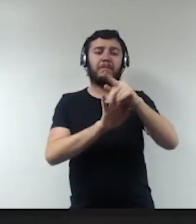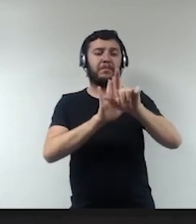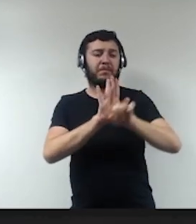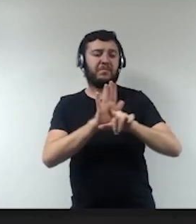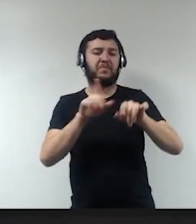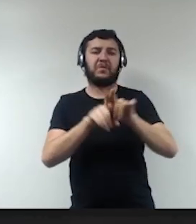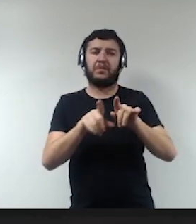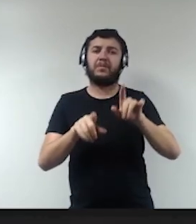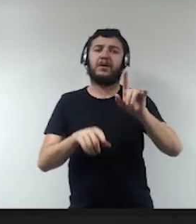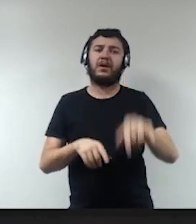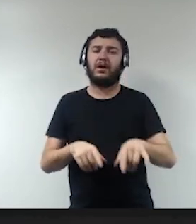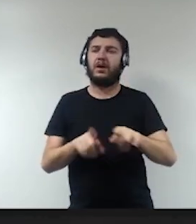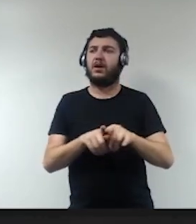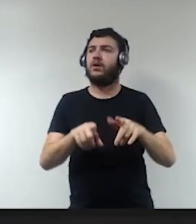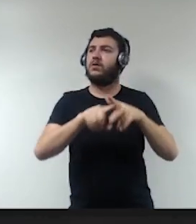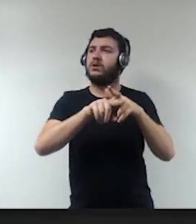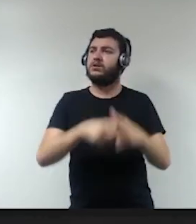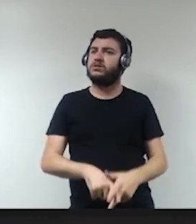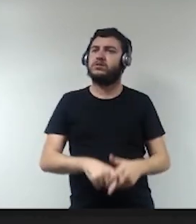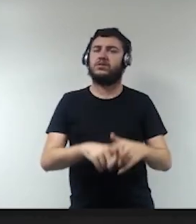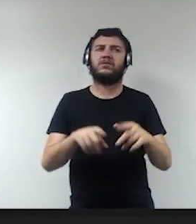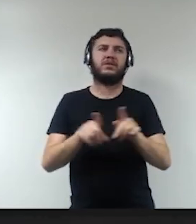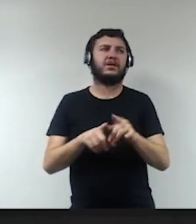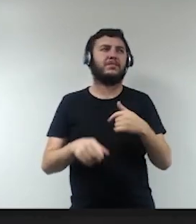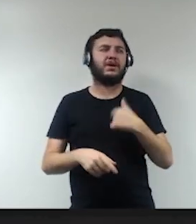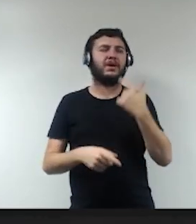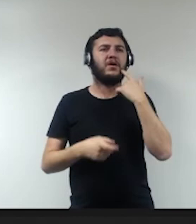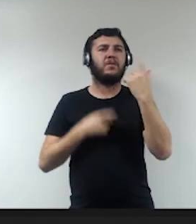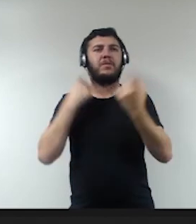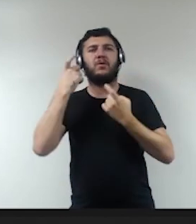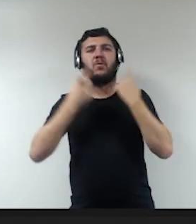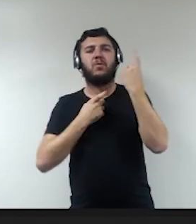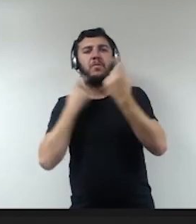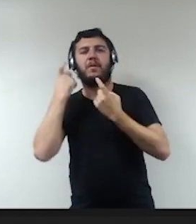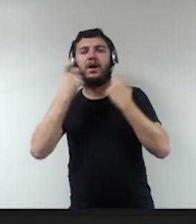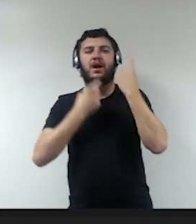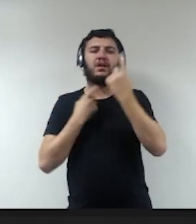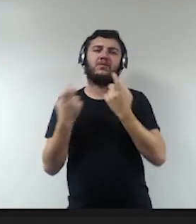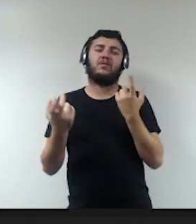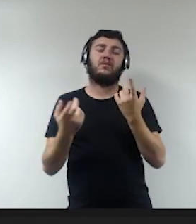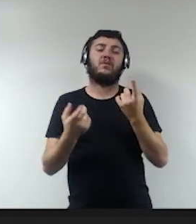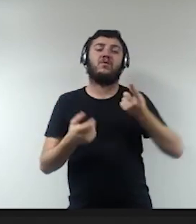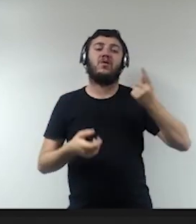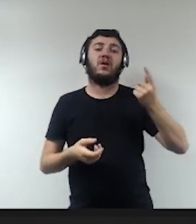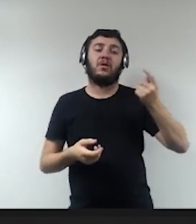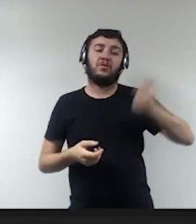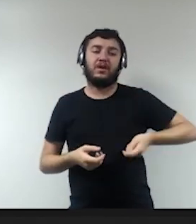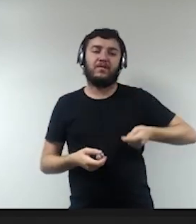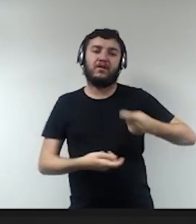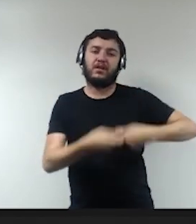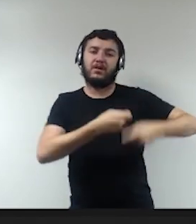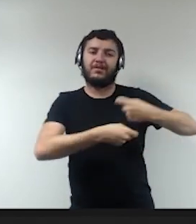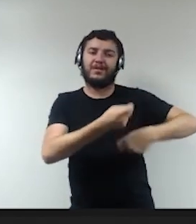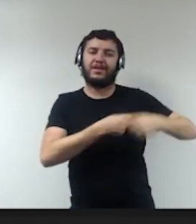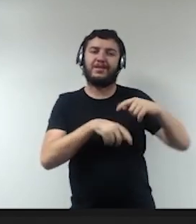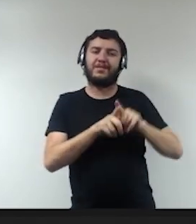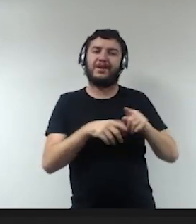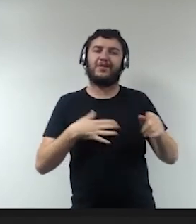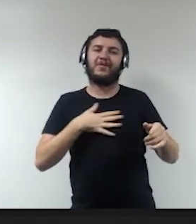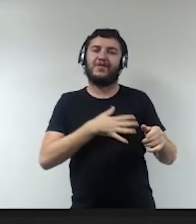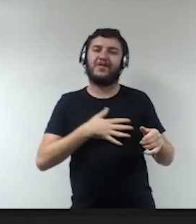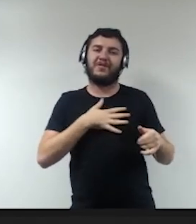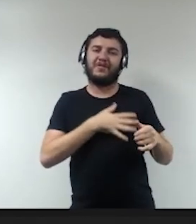mais um instrumento, né? Eu tenho um pouco receio da imposição do dever de negociar, né? Eu gosto muito